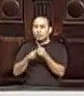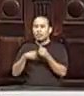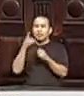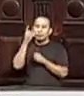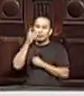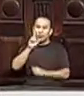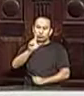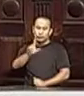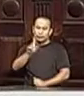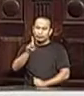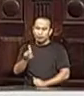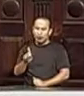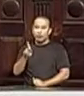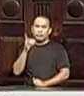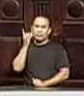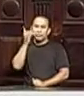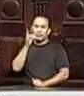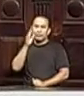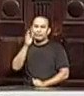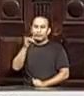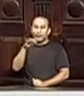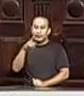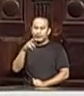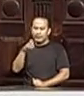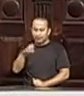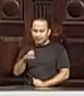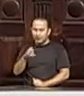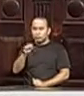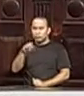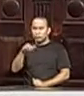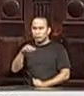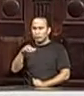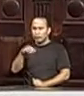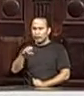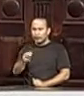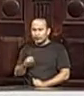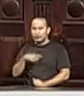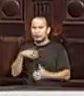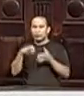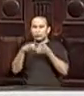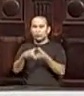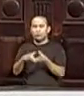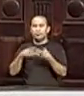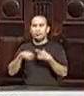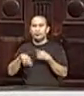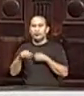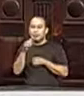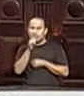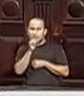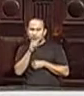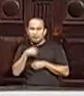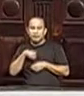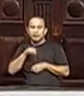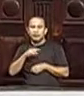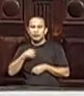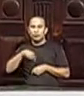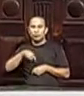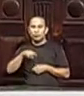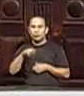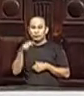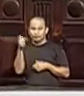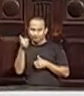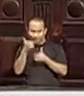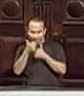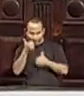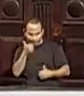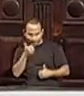Luiz Paulo e com o deputado Felipe Soares, que preside a Comissão de Minas e Energias, da qual eu sou o